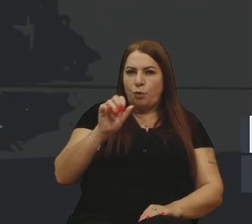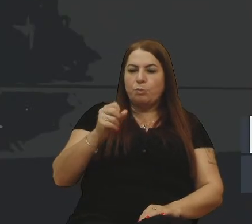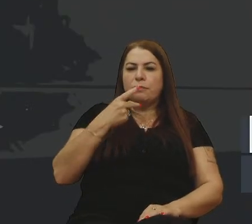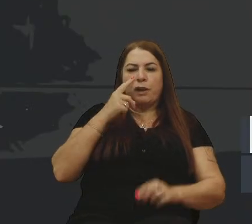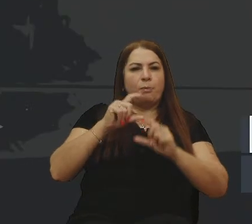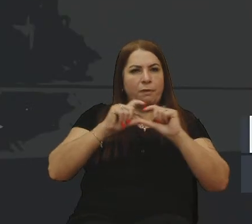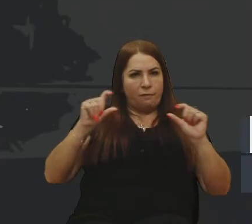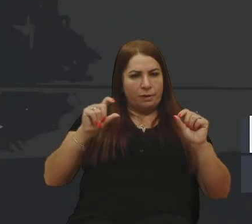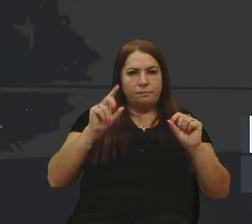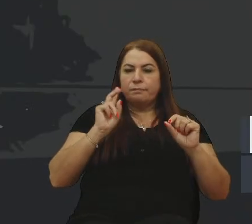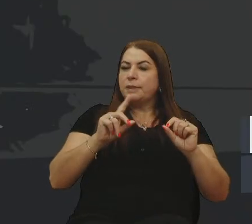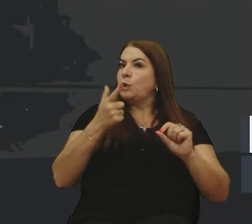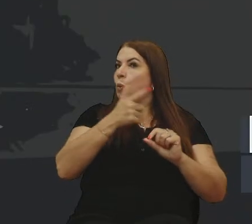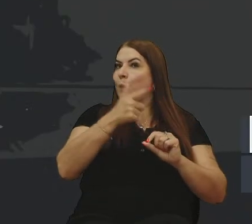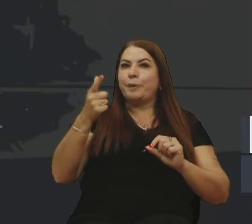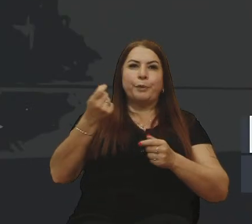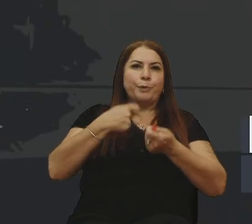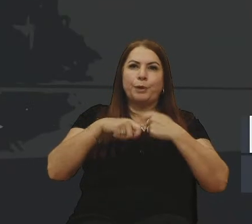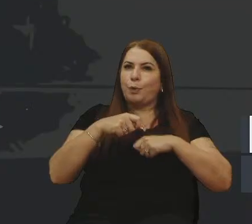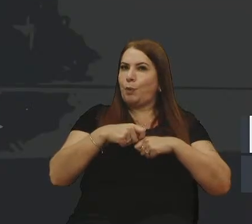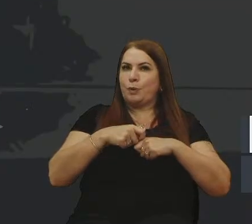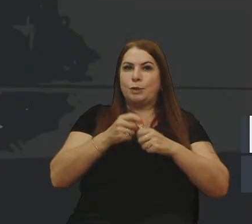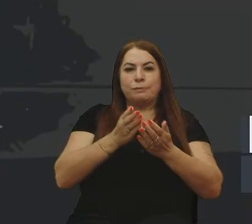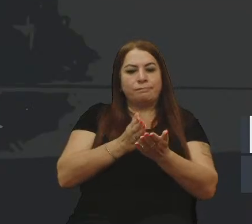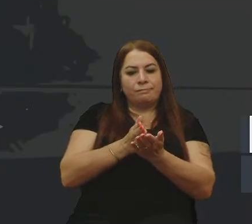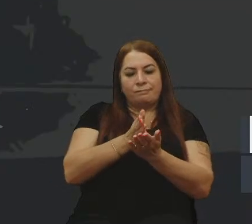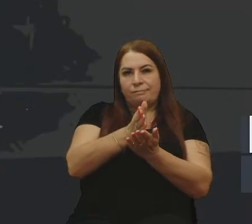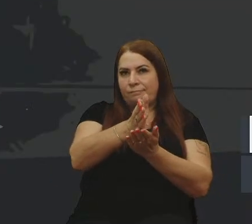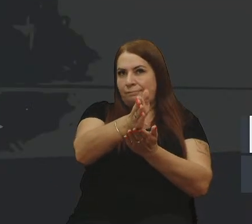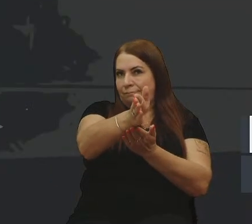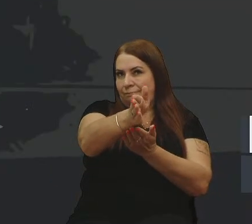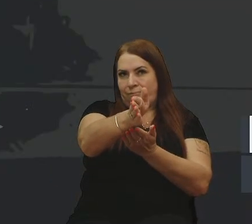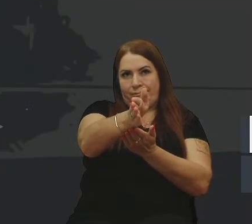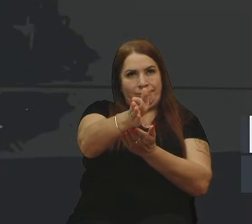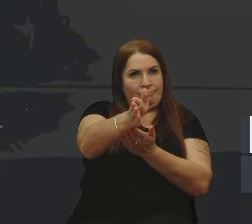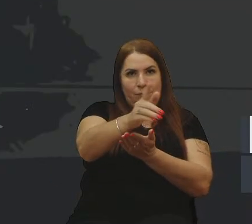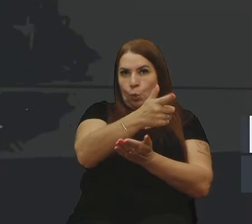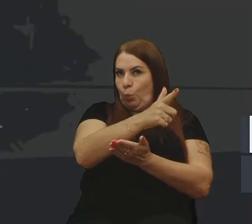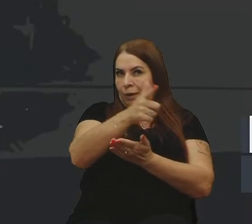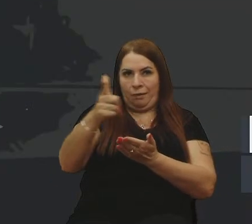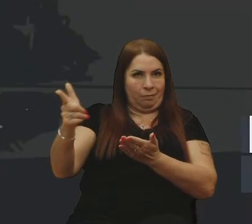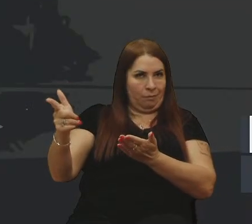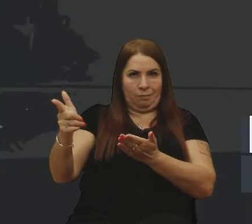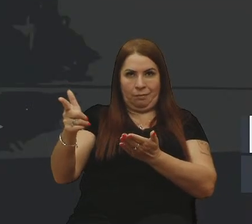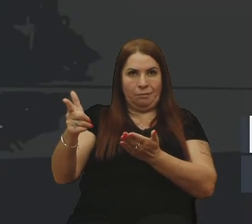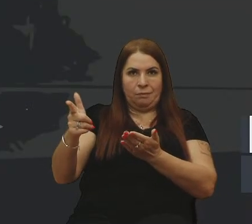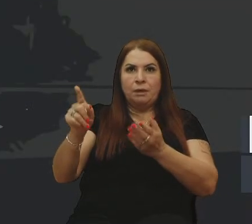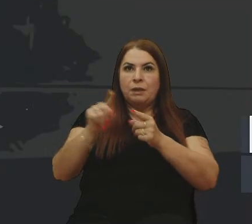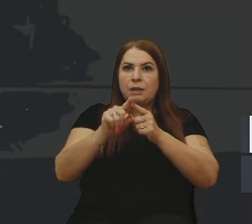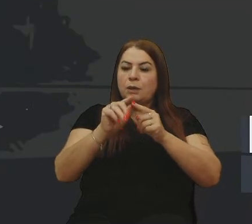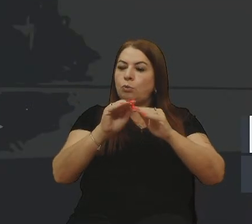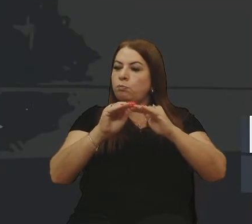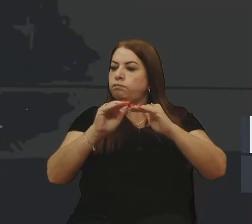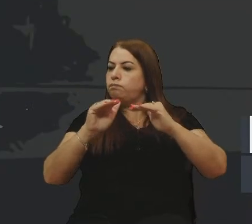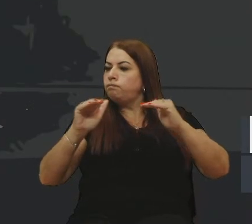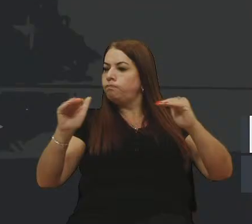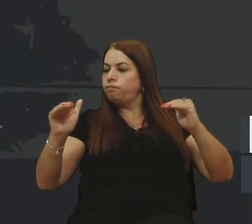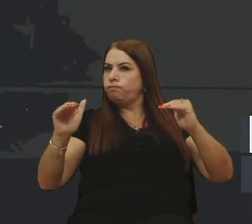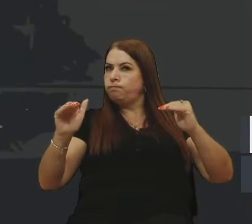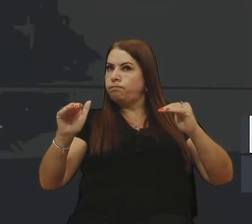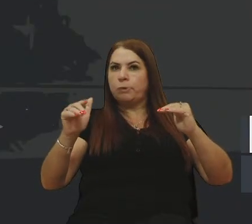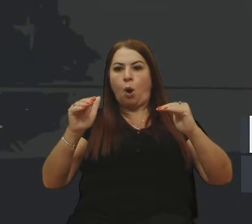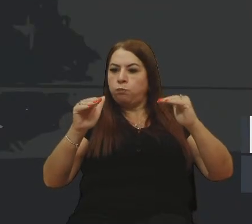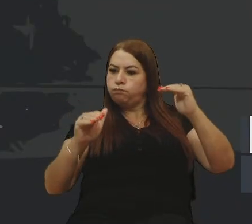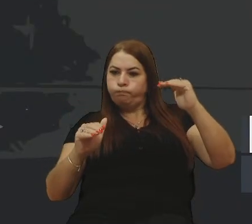frase. Não existe negócio andando em linha reta, gente. Não existe. Você disse o seu negócio, meu negócio está estabilizado. Não, ele está